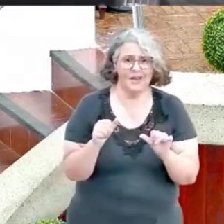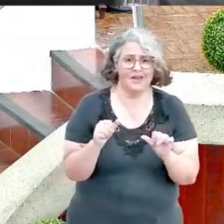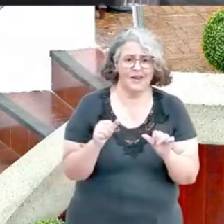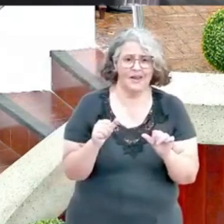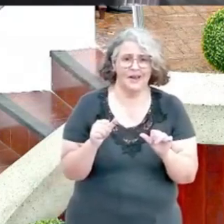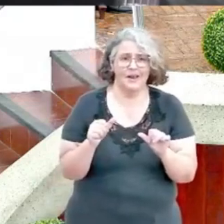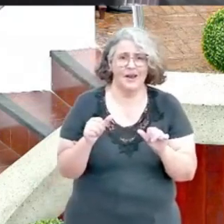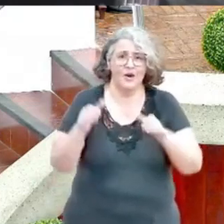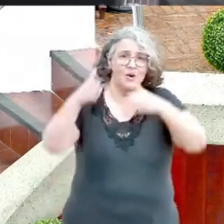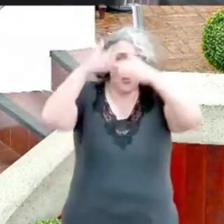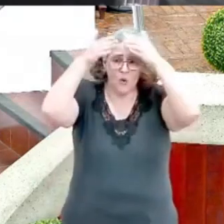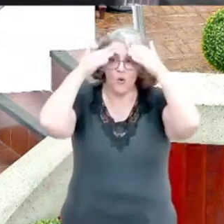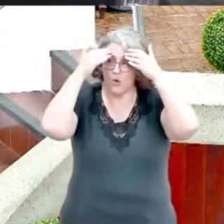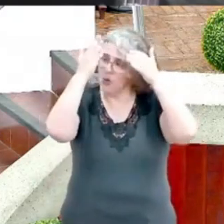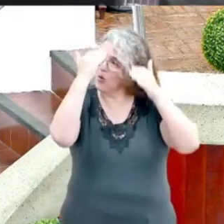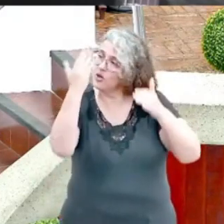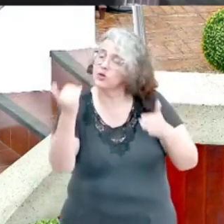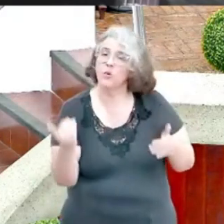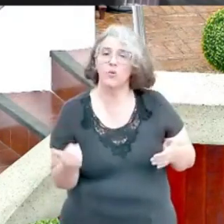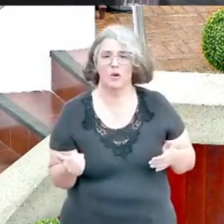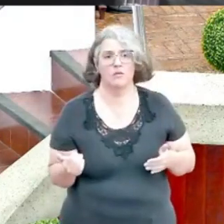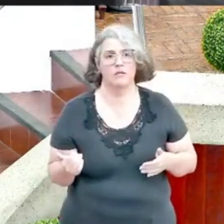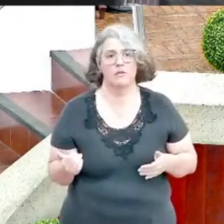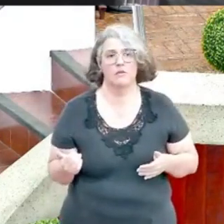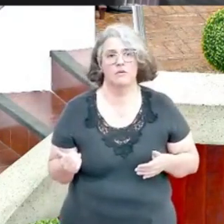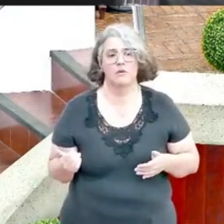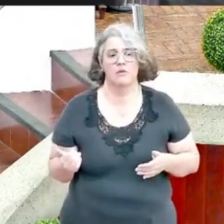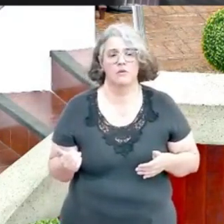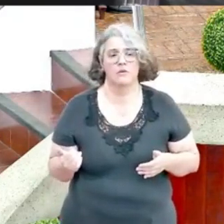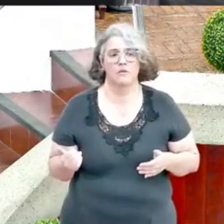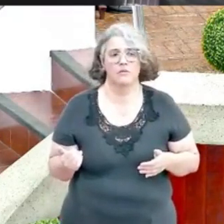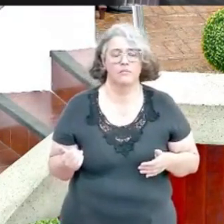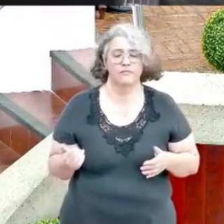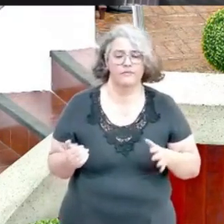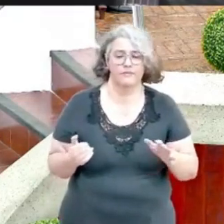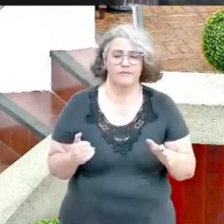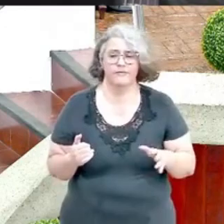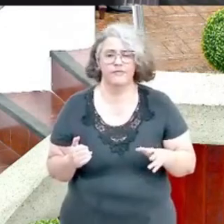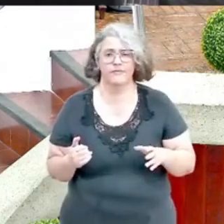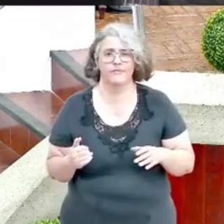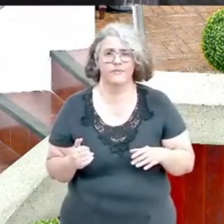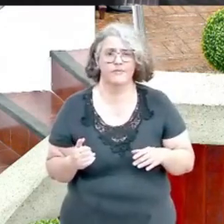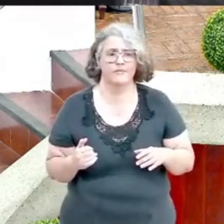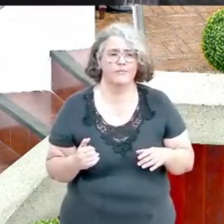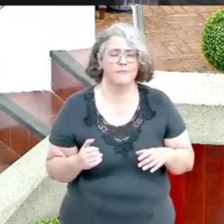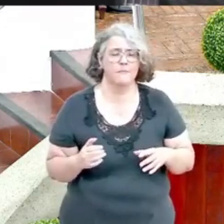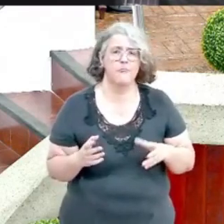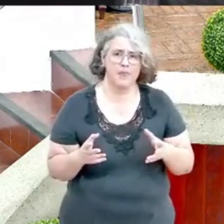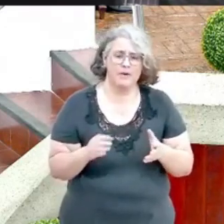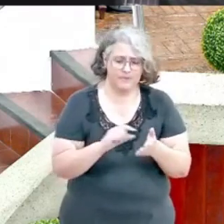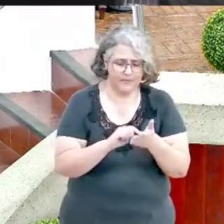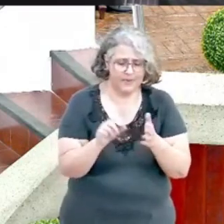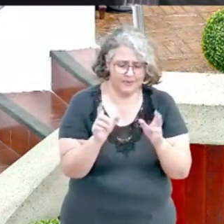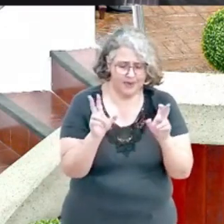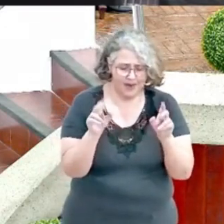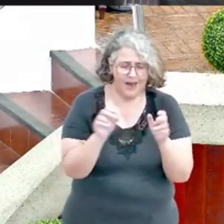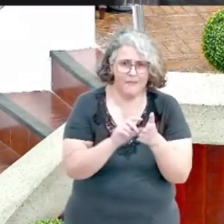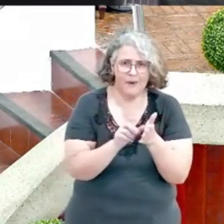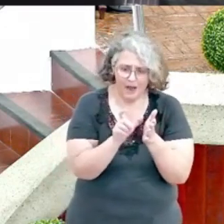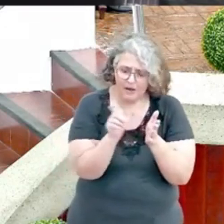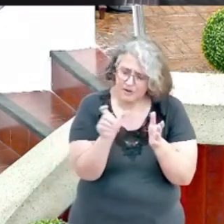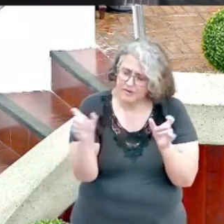altera significativamente o entendimento do texto. Então o texto está aqui, as palavras são estas. A pergunta